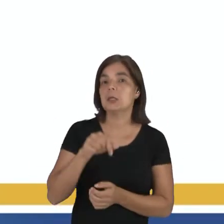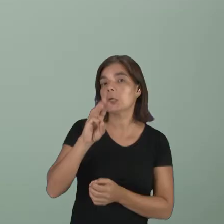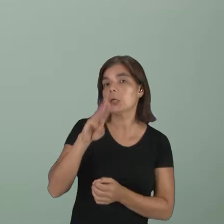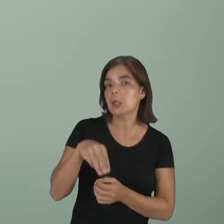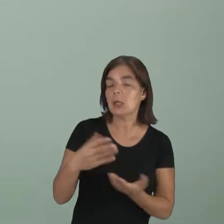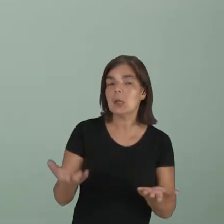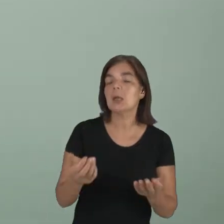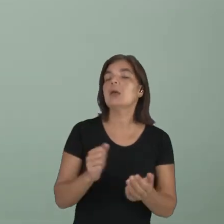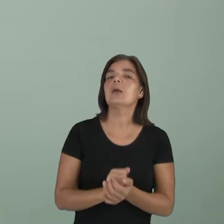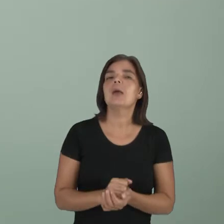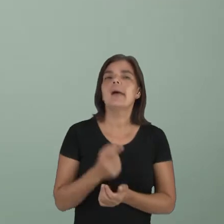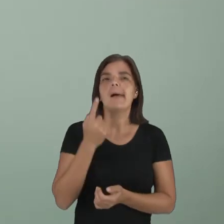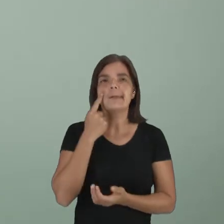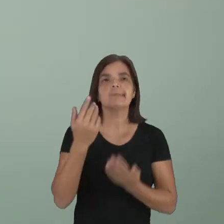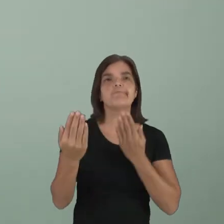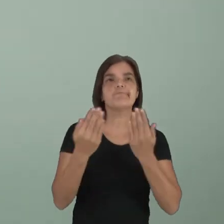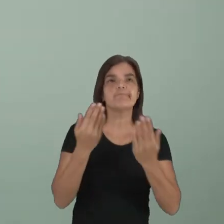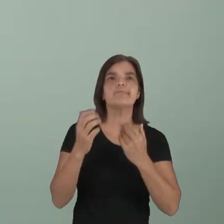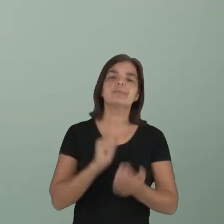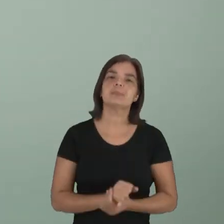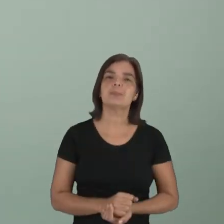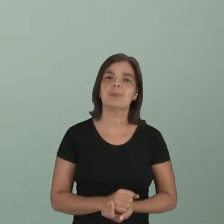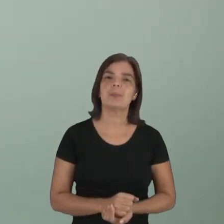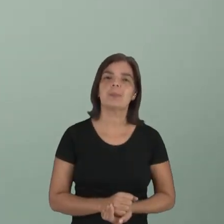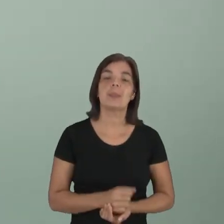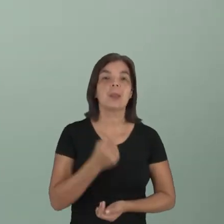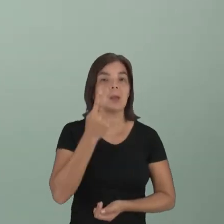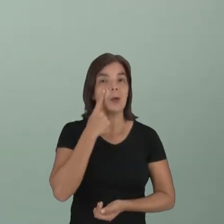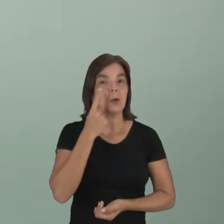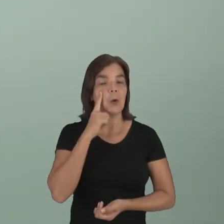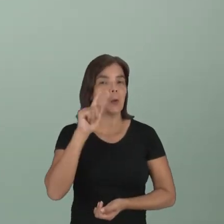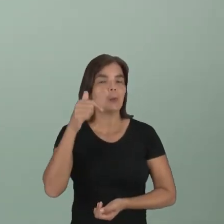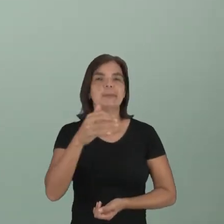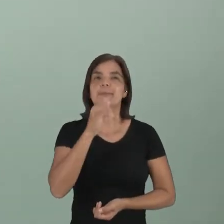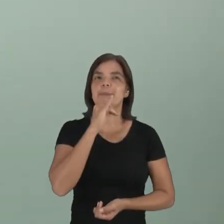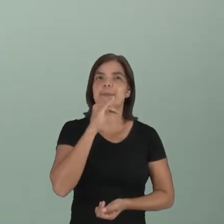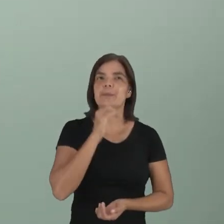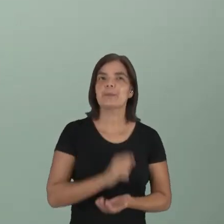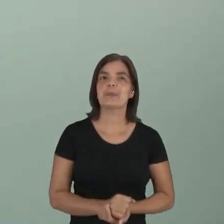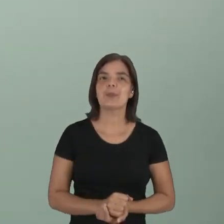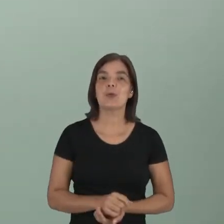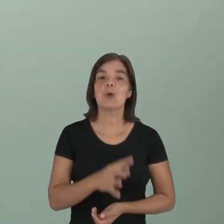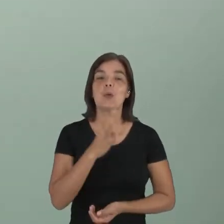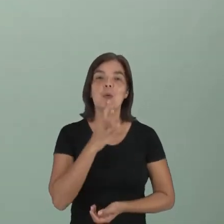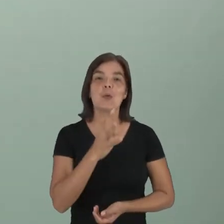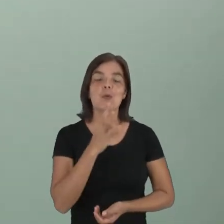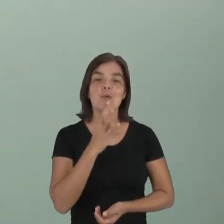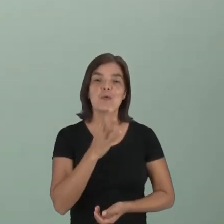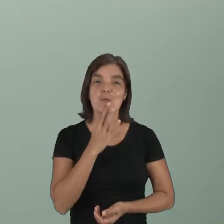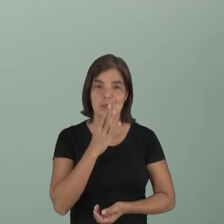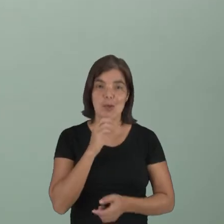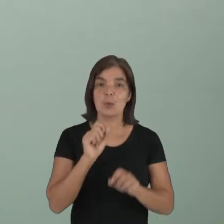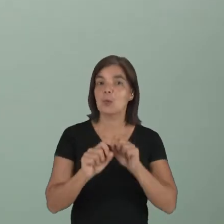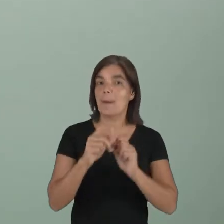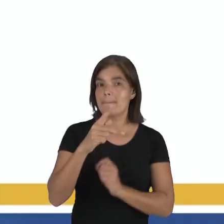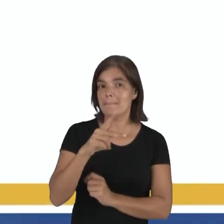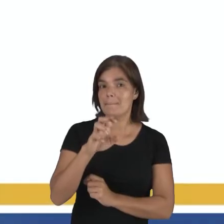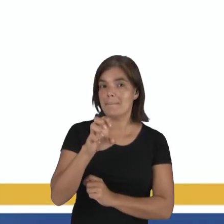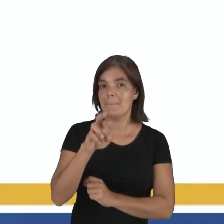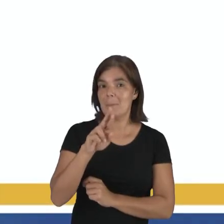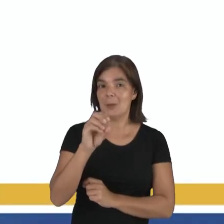nem, são expressões que comparam. Olha só outro exemplo. Conhecemos a